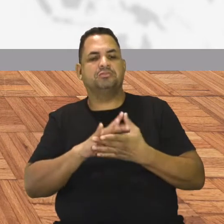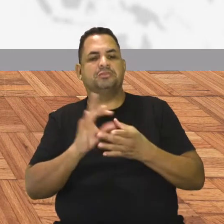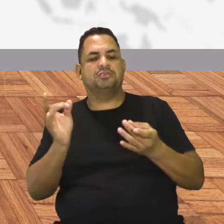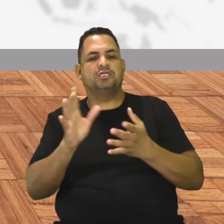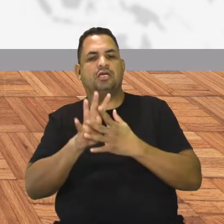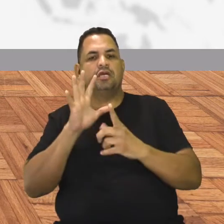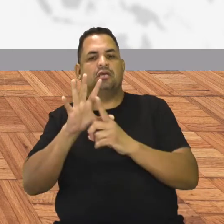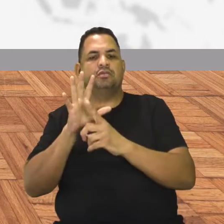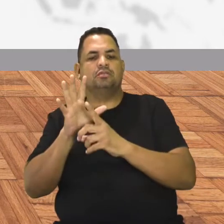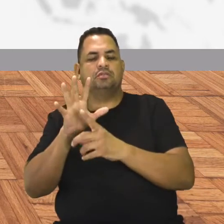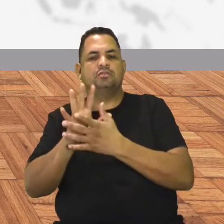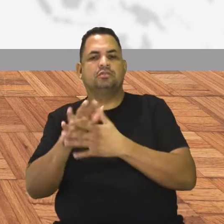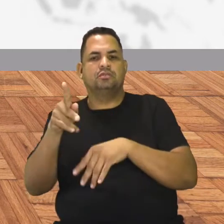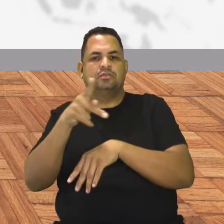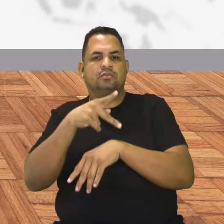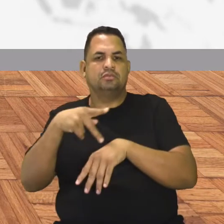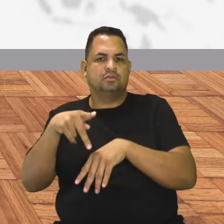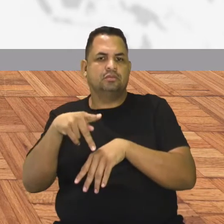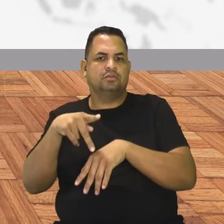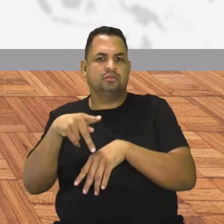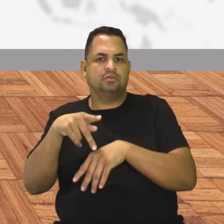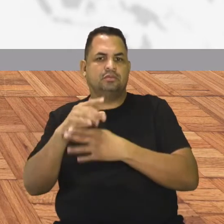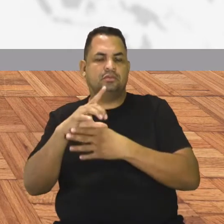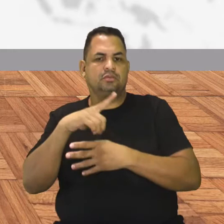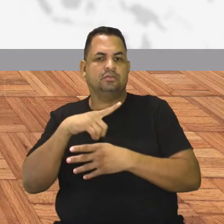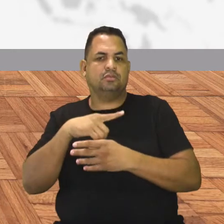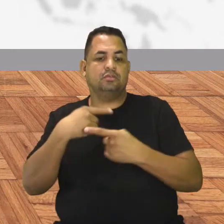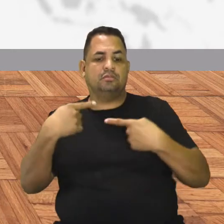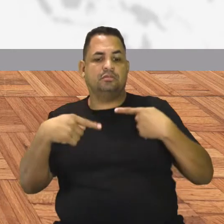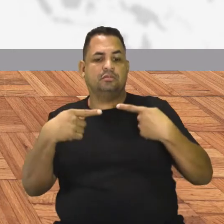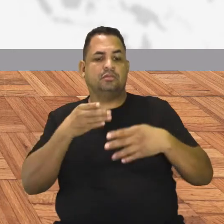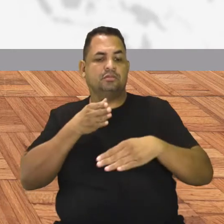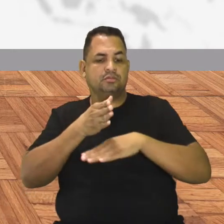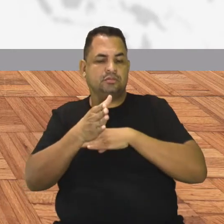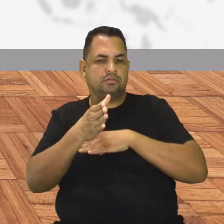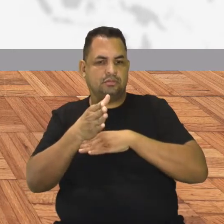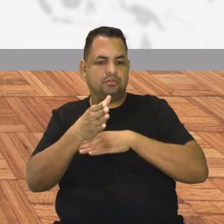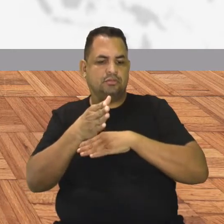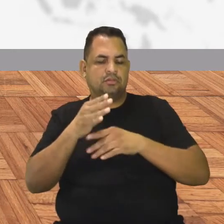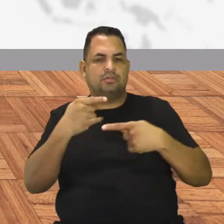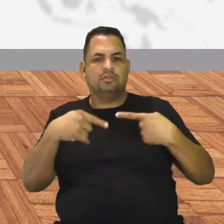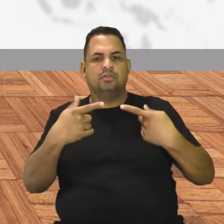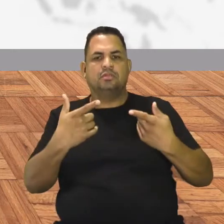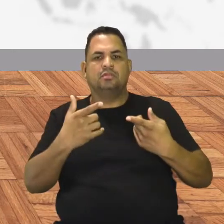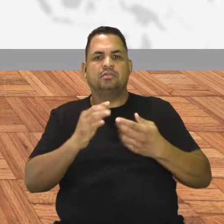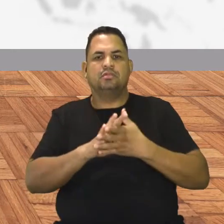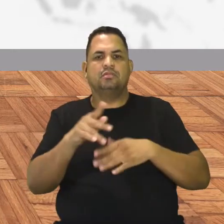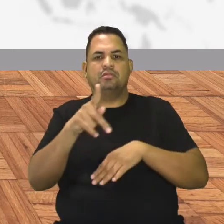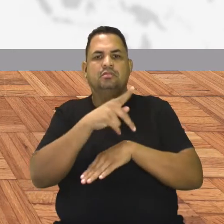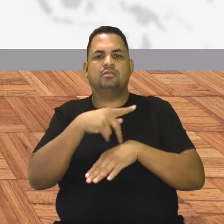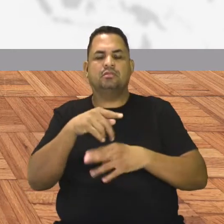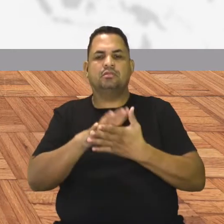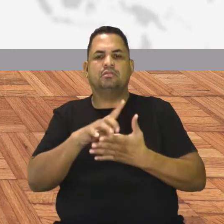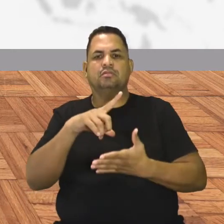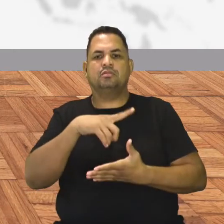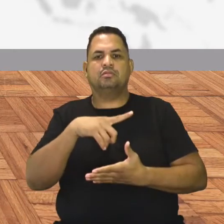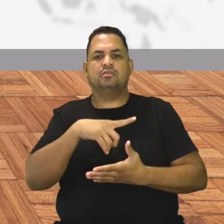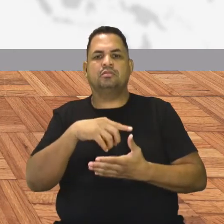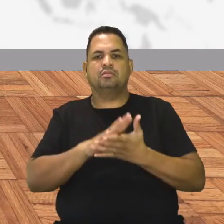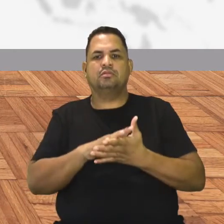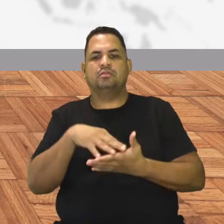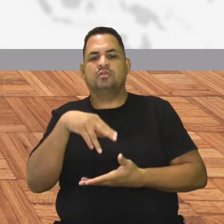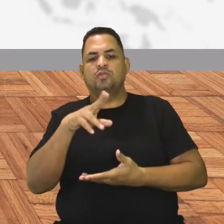dos países, quer dizer, ela deixa de ter influência política direta dentro daqueles países que eram chamados de